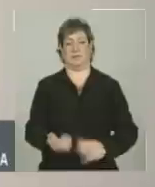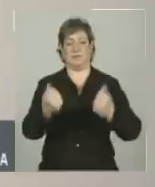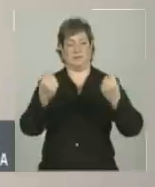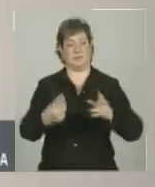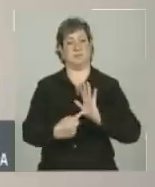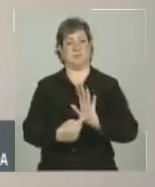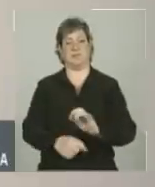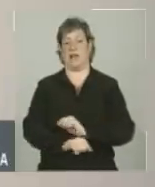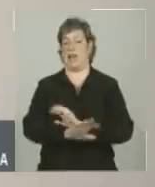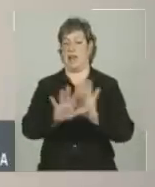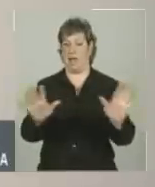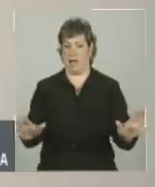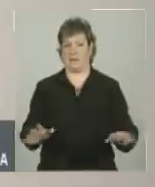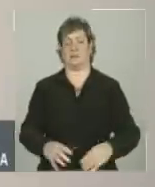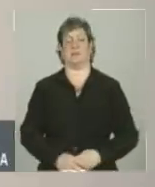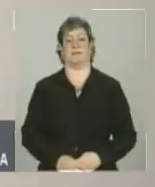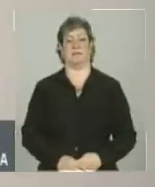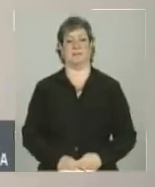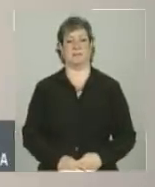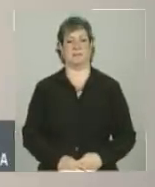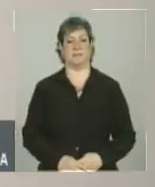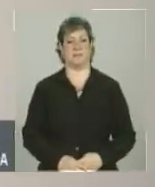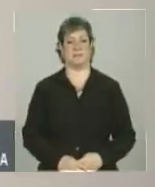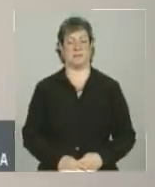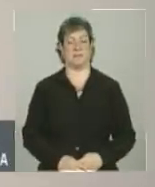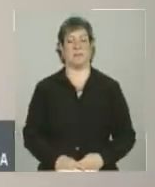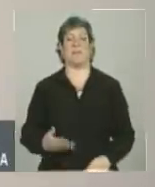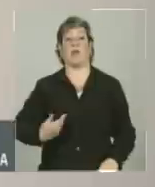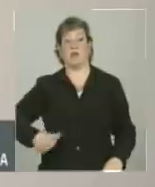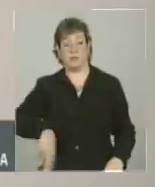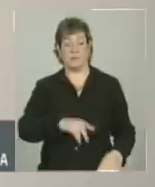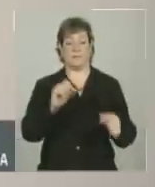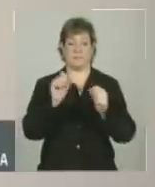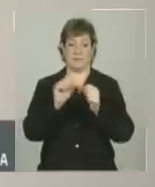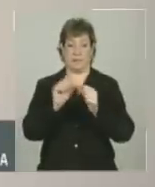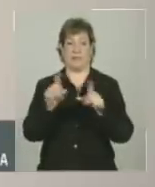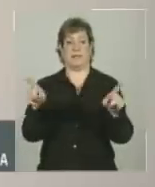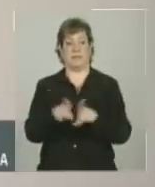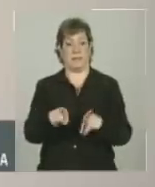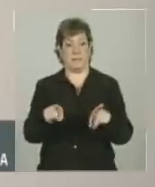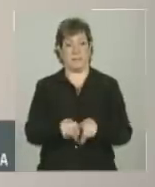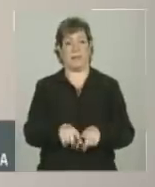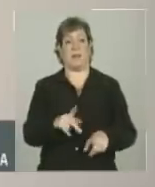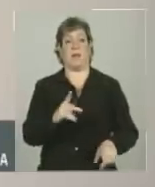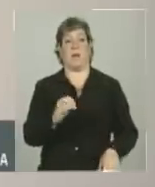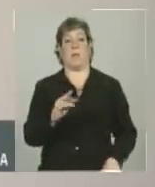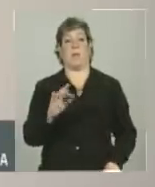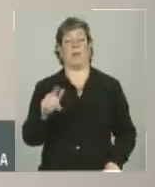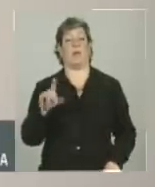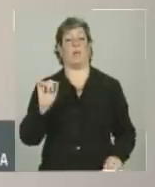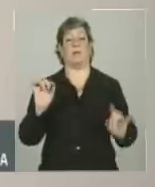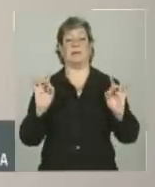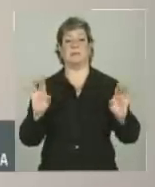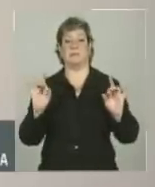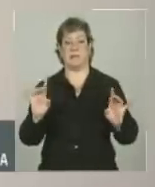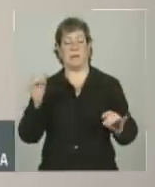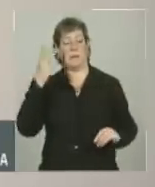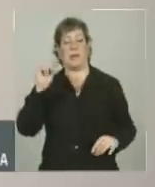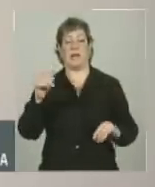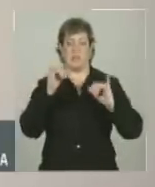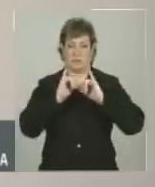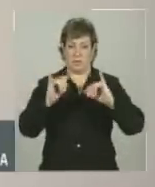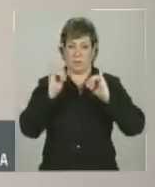expostos e configurados. Criamos também portais específicos para divulgar